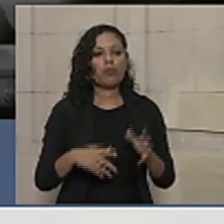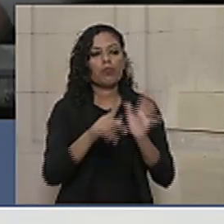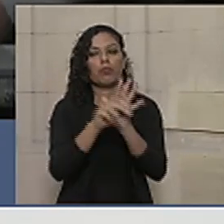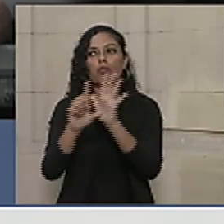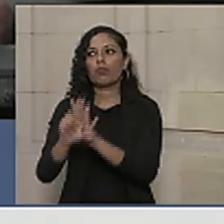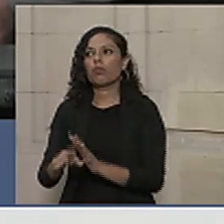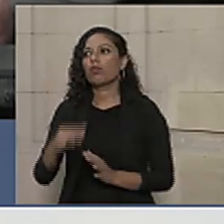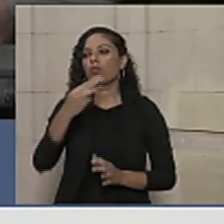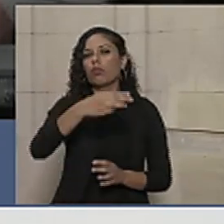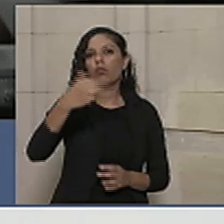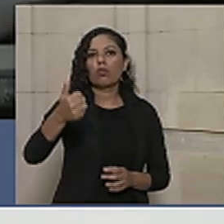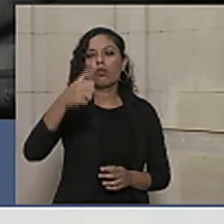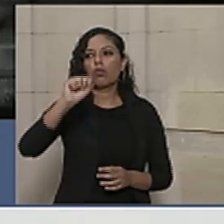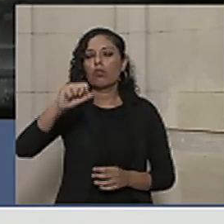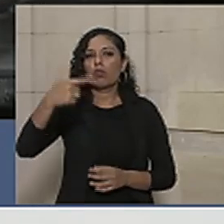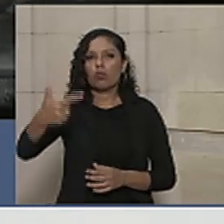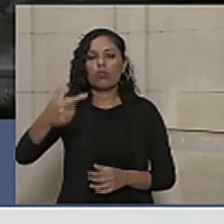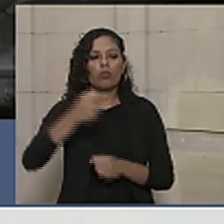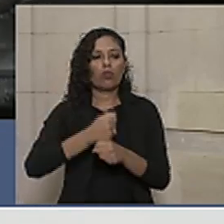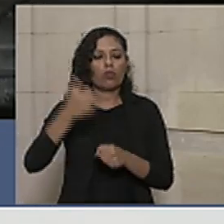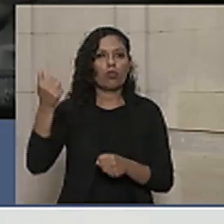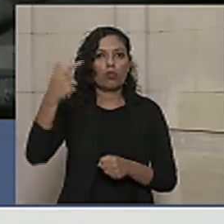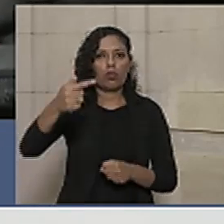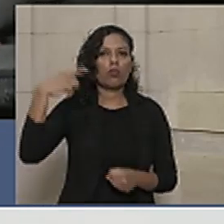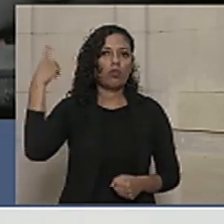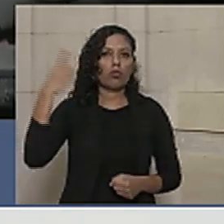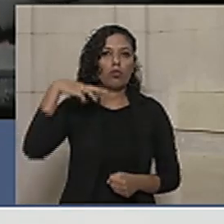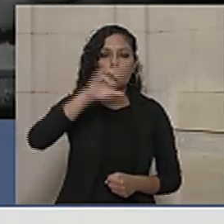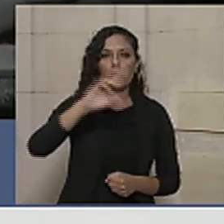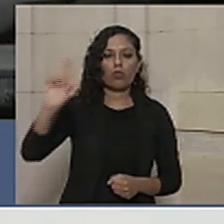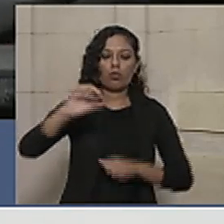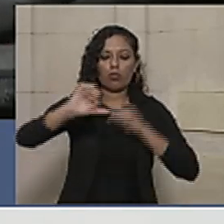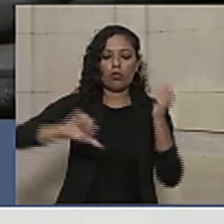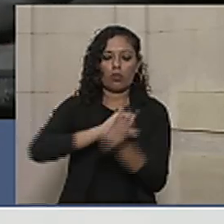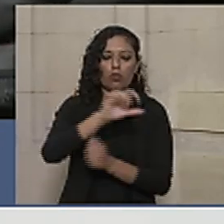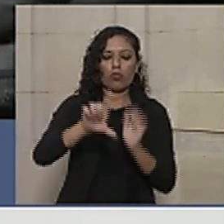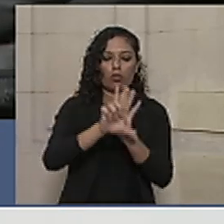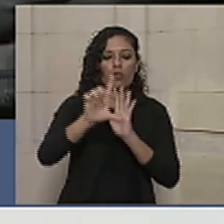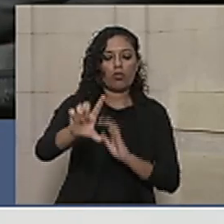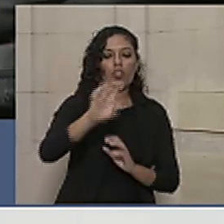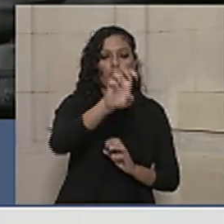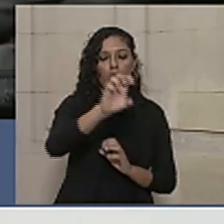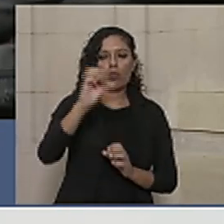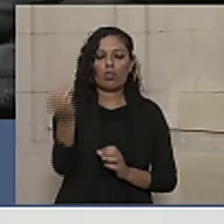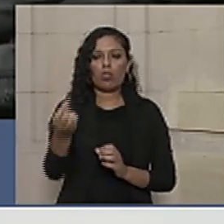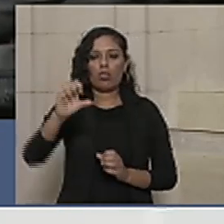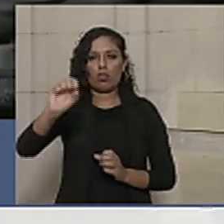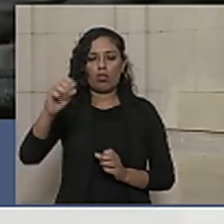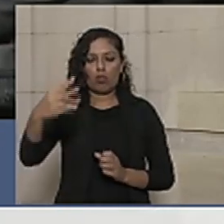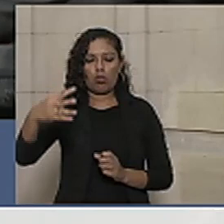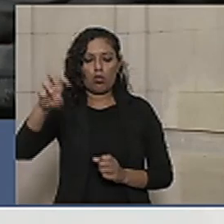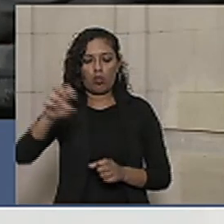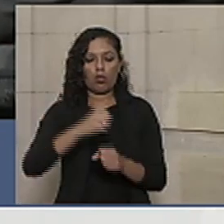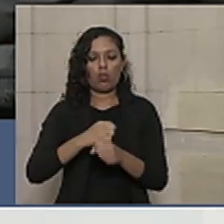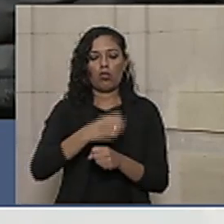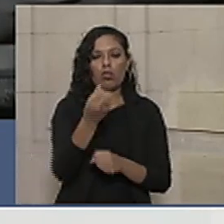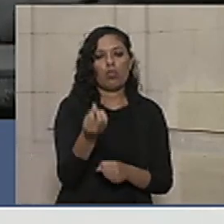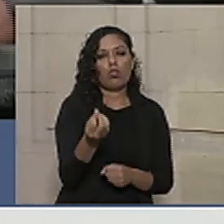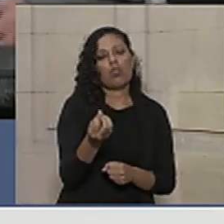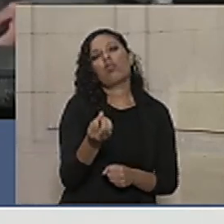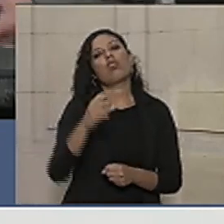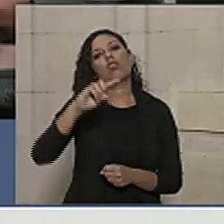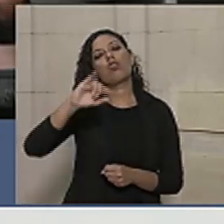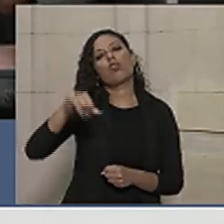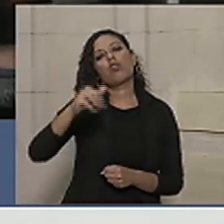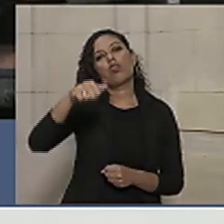Projeto de Lei 3182/2017, da autoria do deputado Rosenberg Reis, que altera a Lei 5.645, de 6 de janeiro de 2010, incluindo